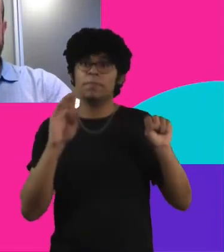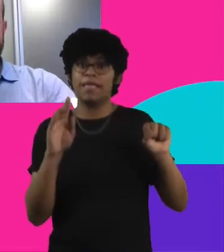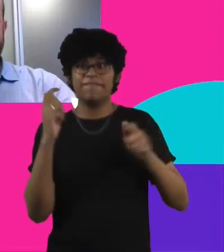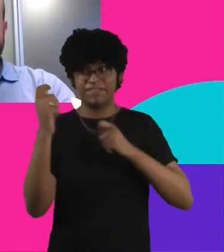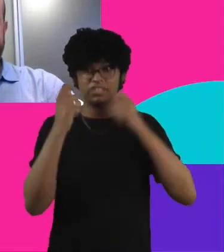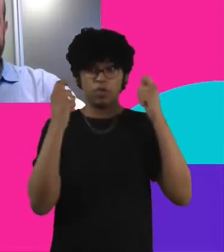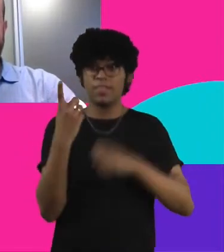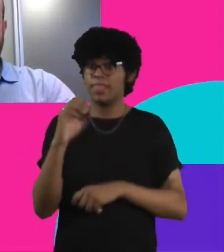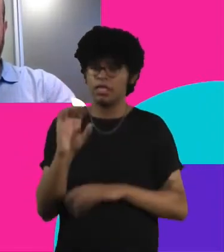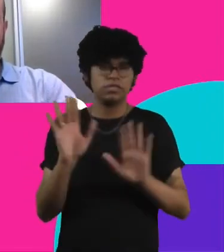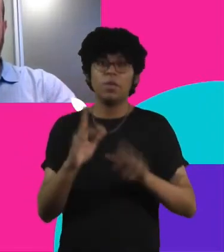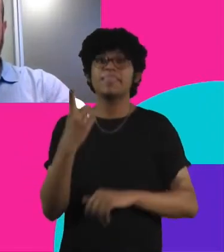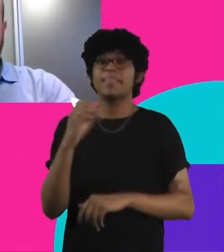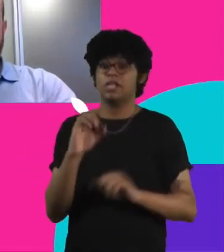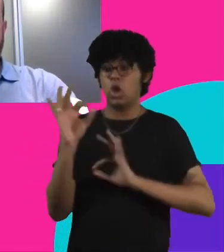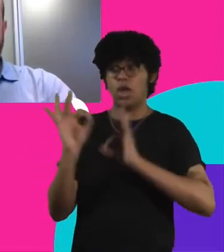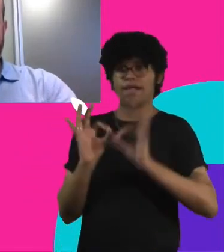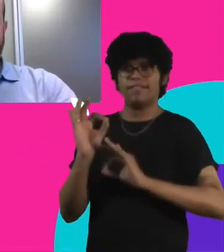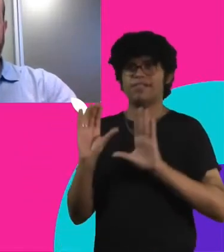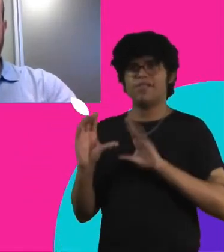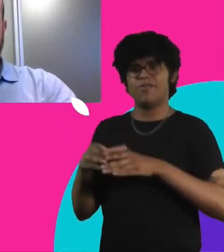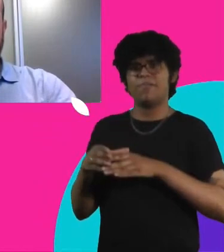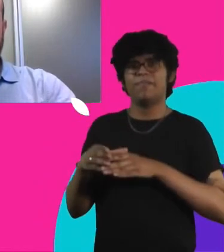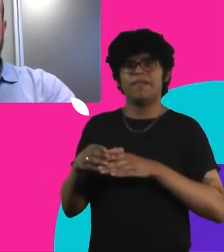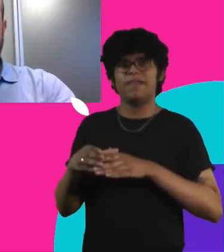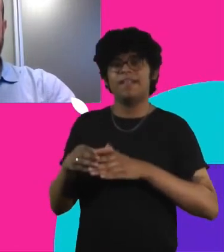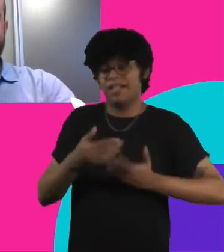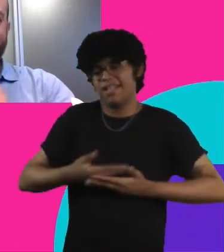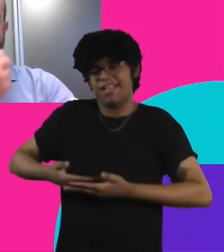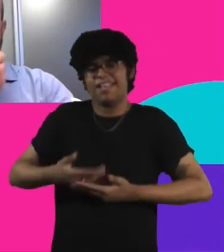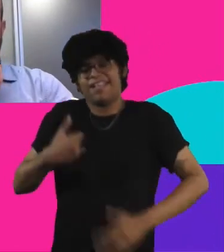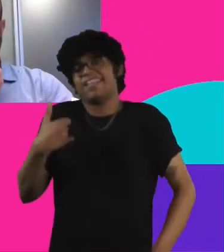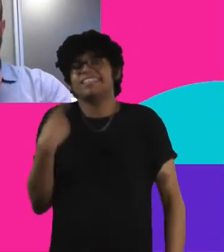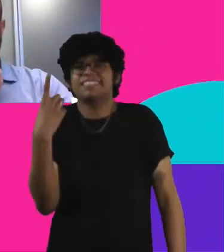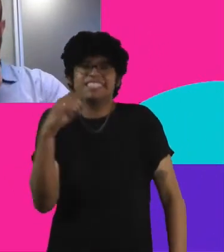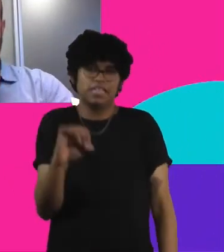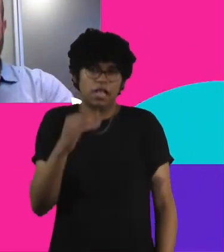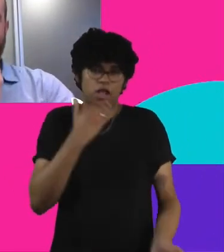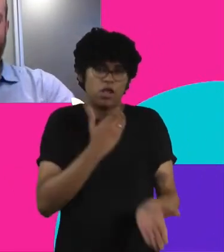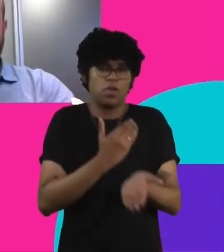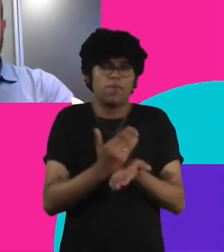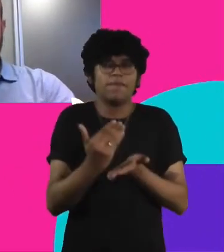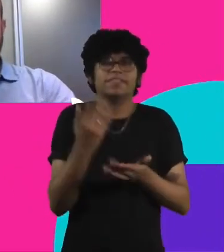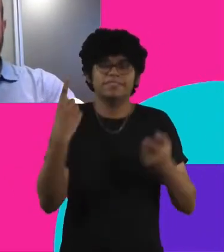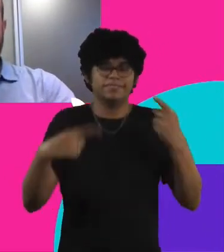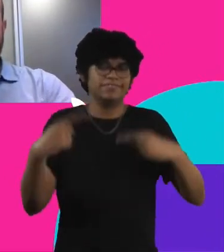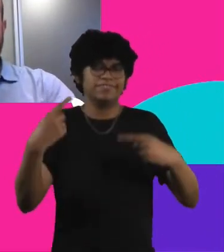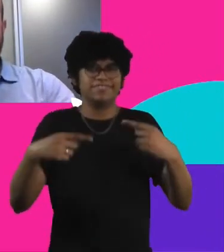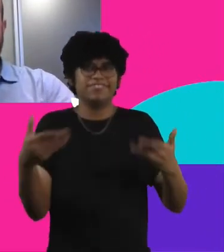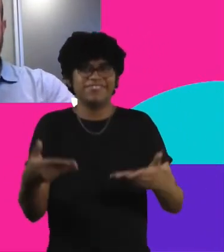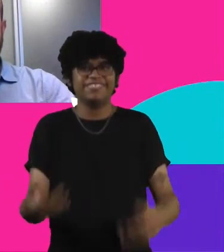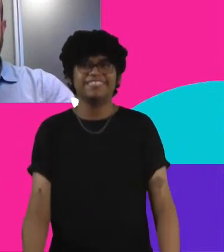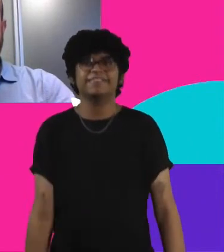festival, é 10 da organização, né? A nossa criança completa 10 anos para a gente discutir o que está começando a conversar hoje.